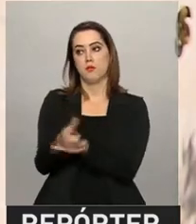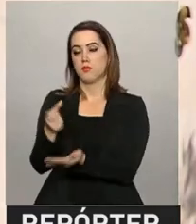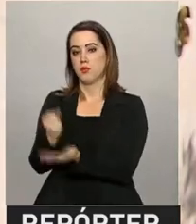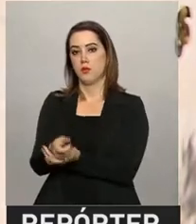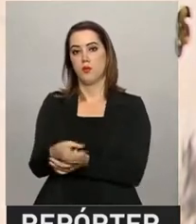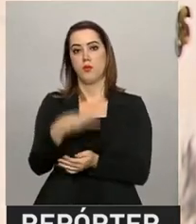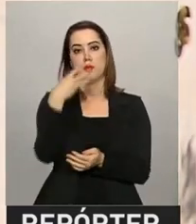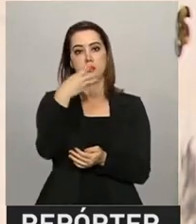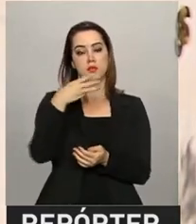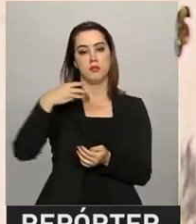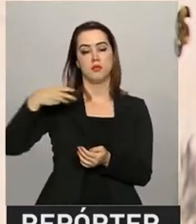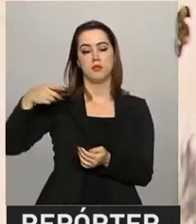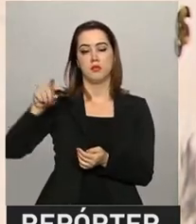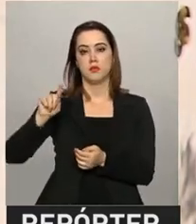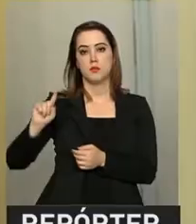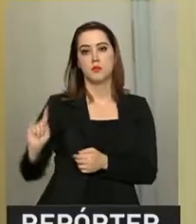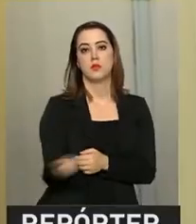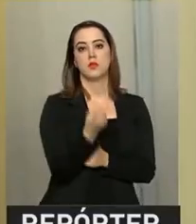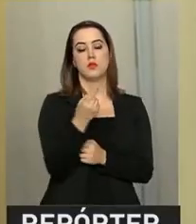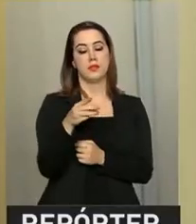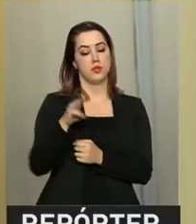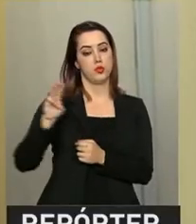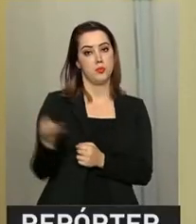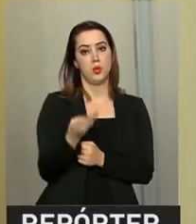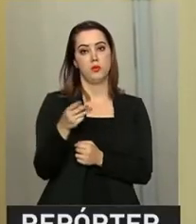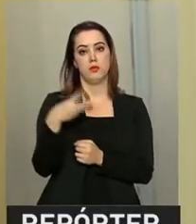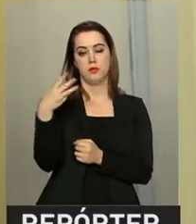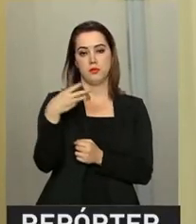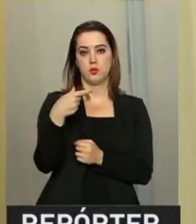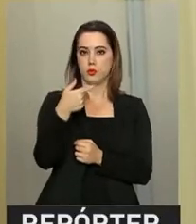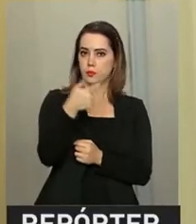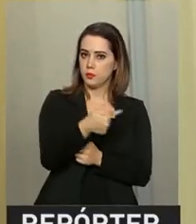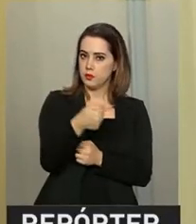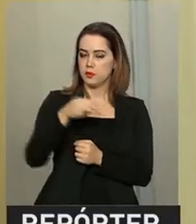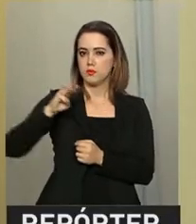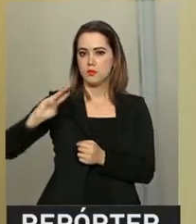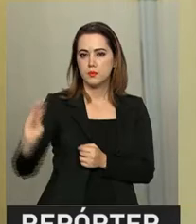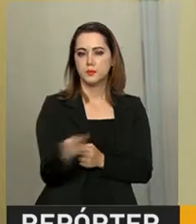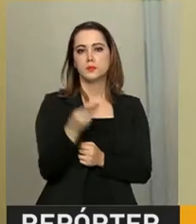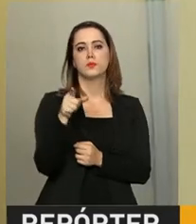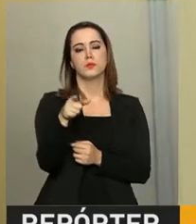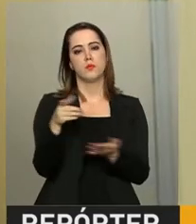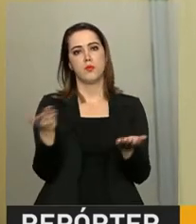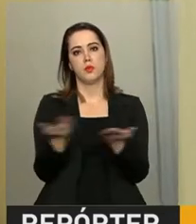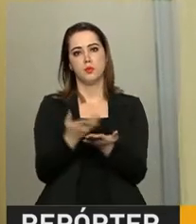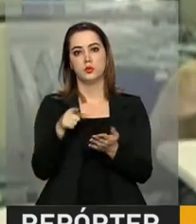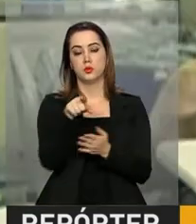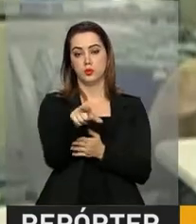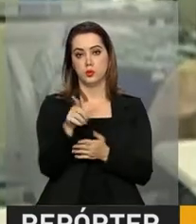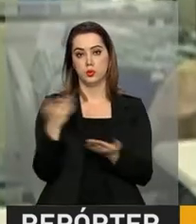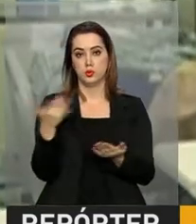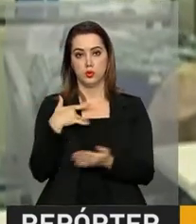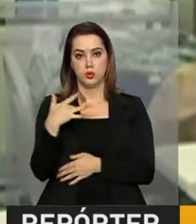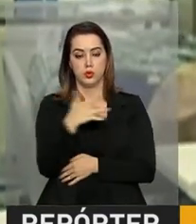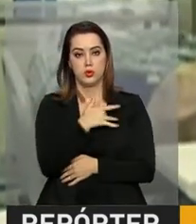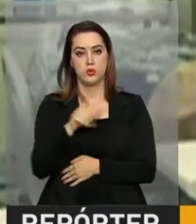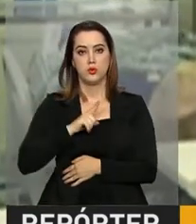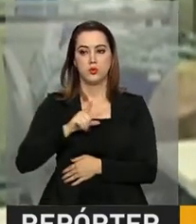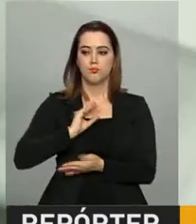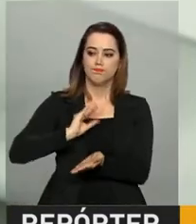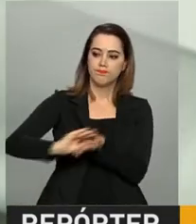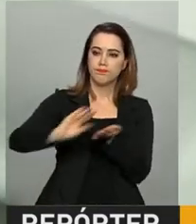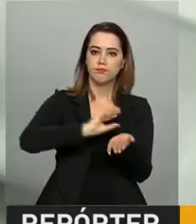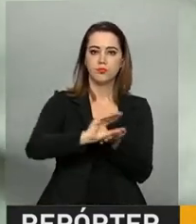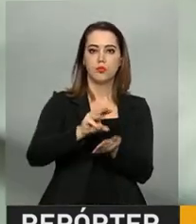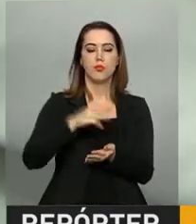e 400 mil medicamentos. Atualmente, a saúde tem um déficit de 3 bilhões e meio de reais com estados e